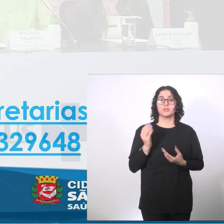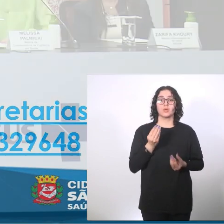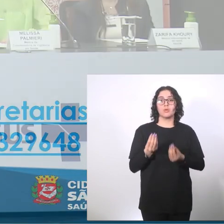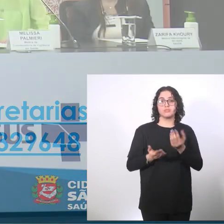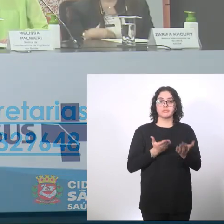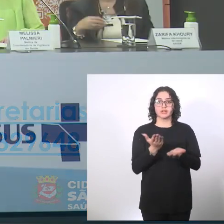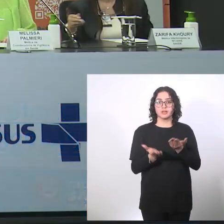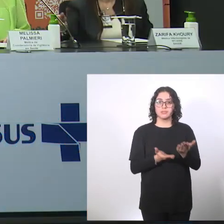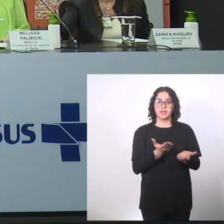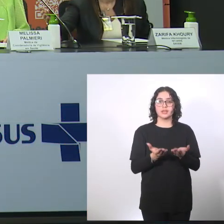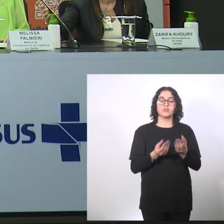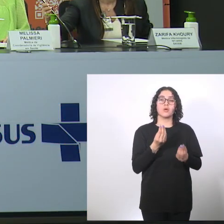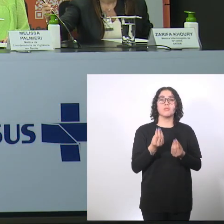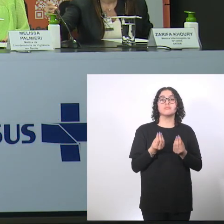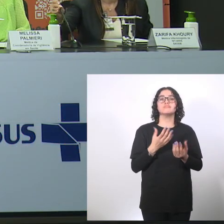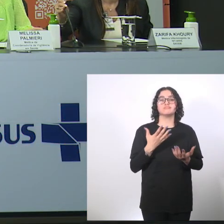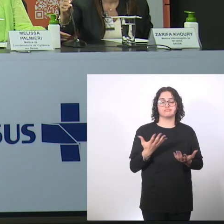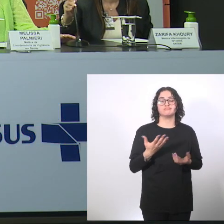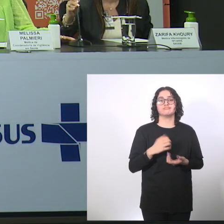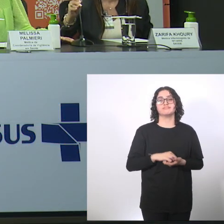tratamento.